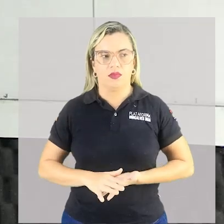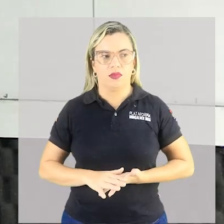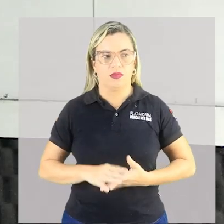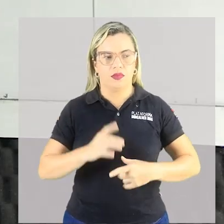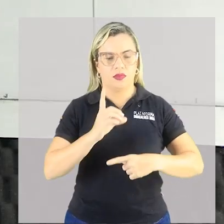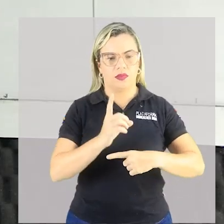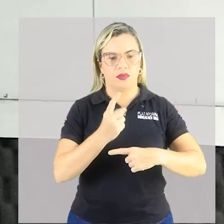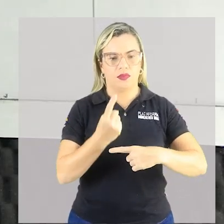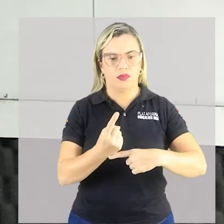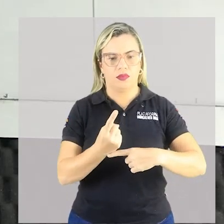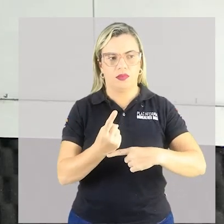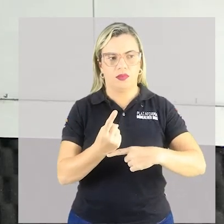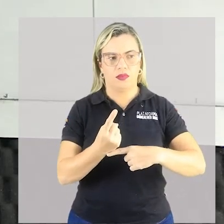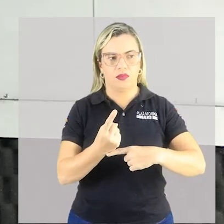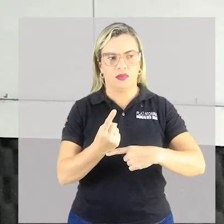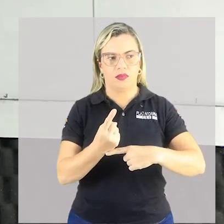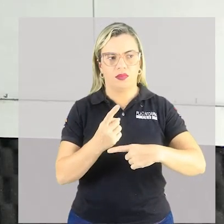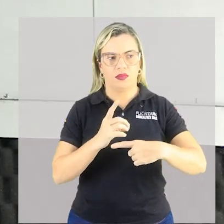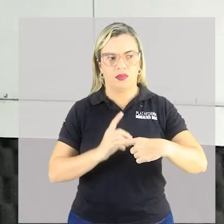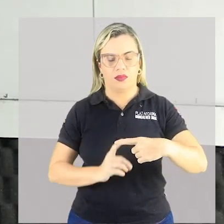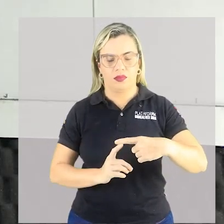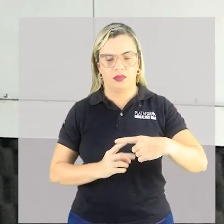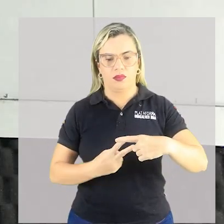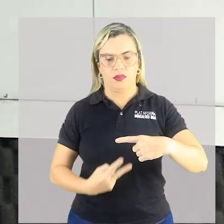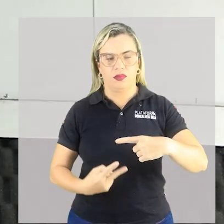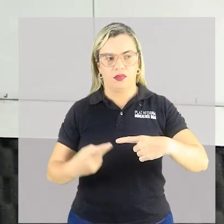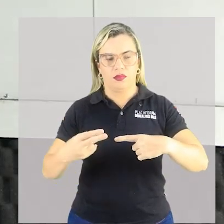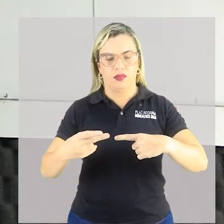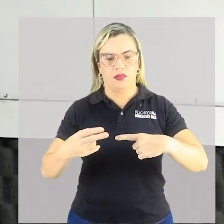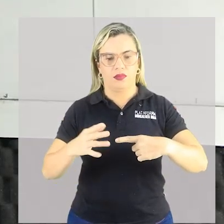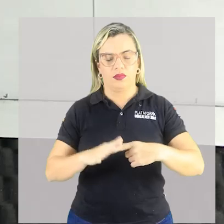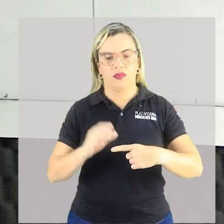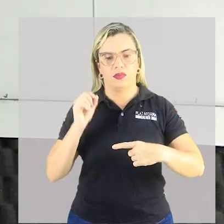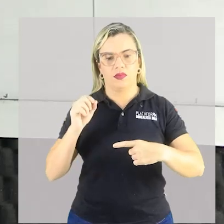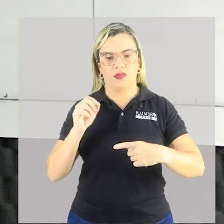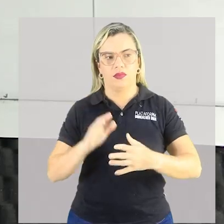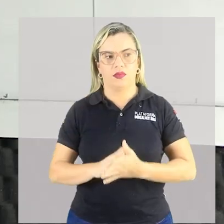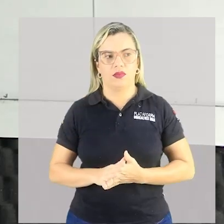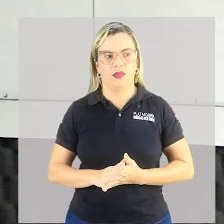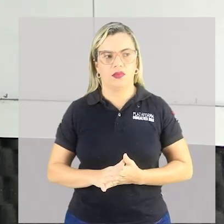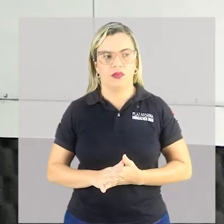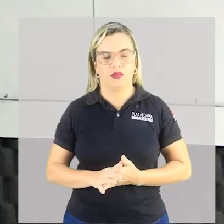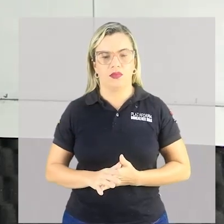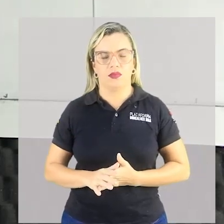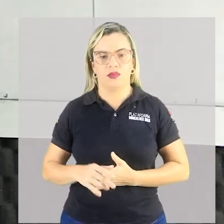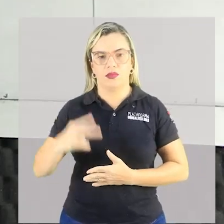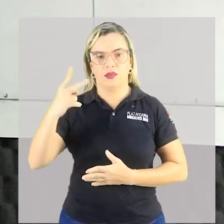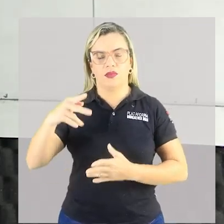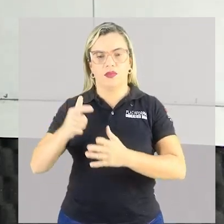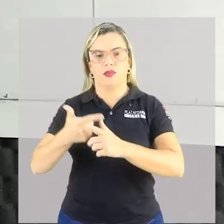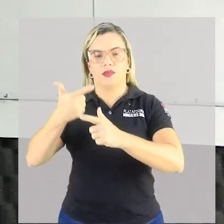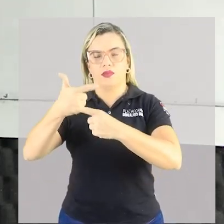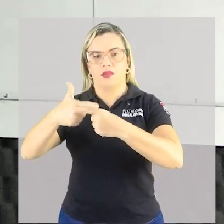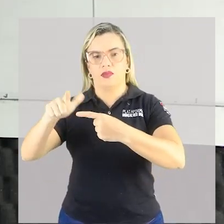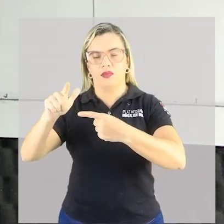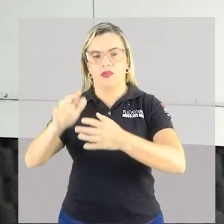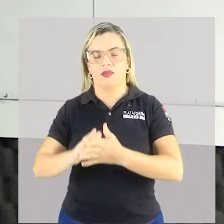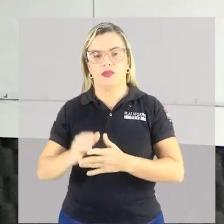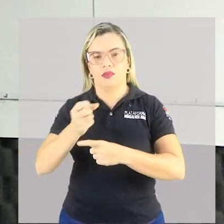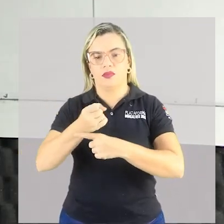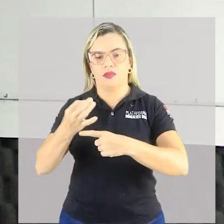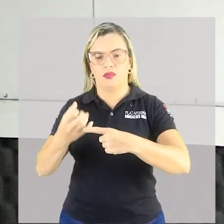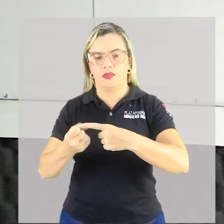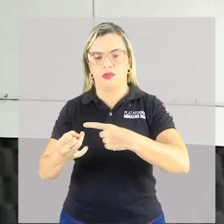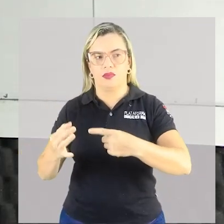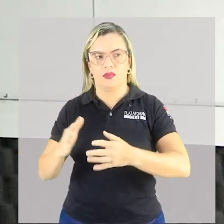D1 sobre D2 será igual a... Turma, bem aqui é uma divisão de fração, tá? Vocês lembram como é que faz divisão de fração?